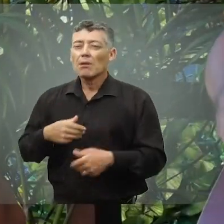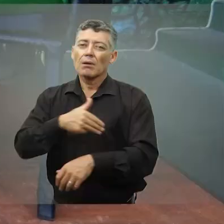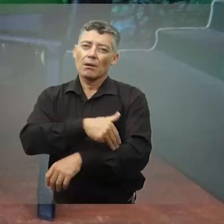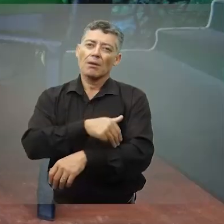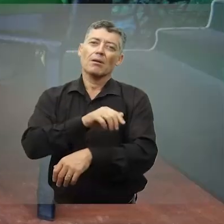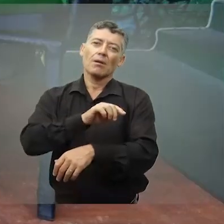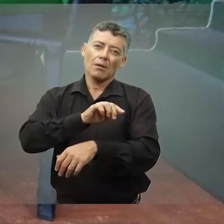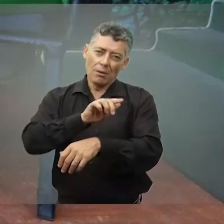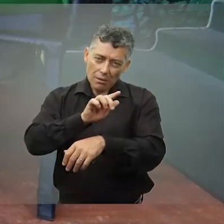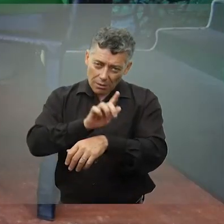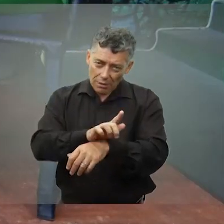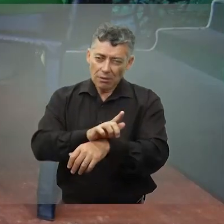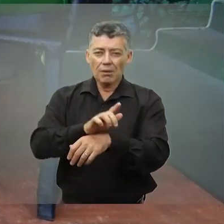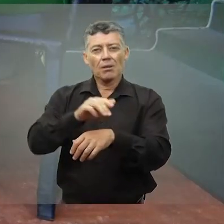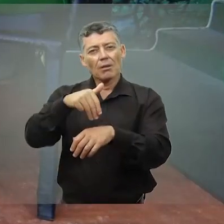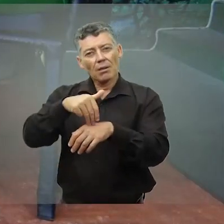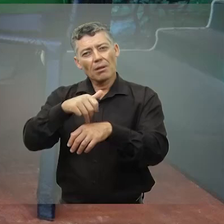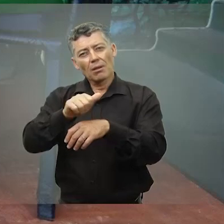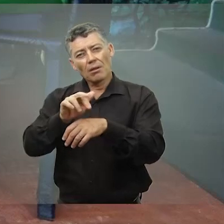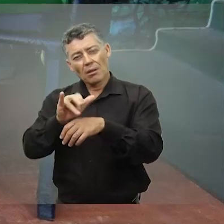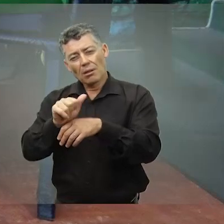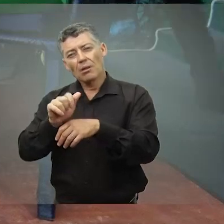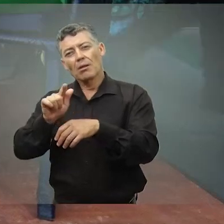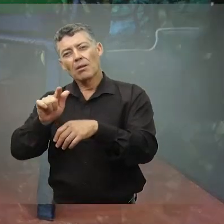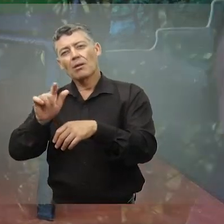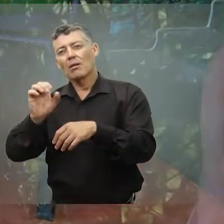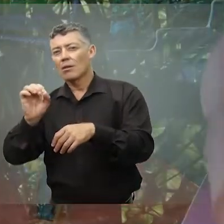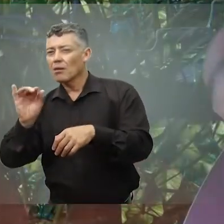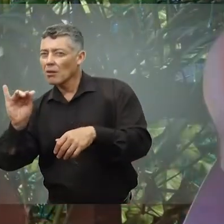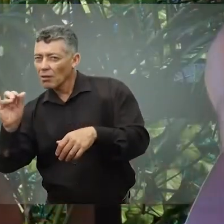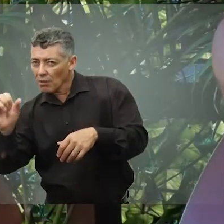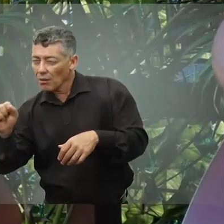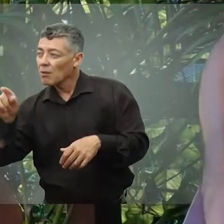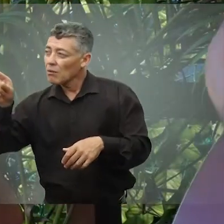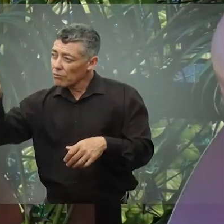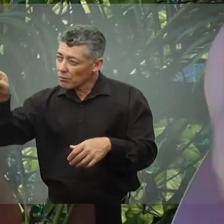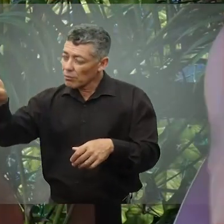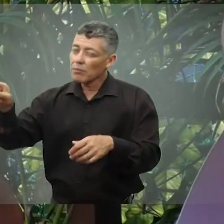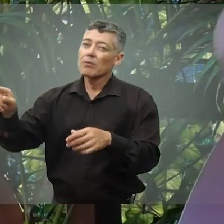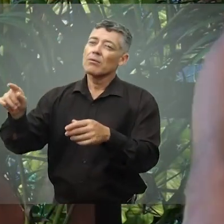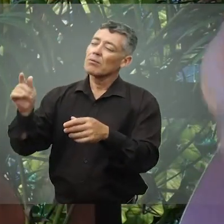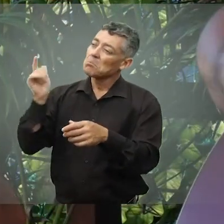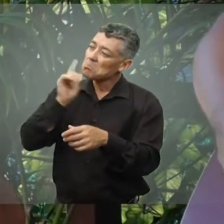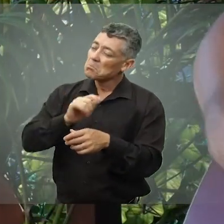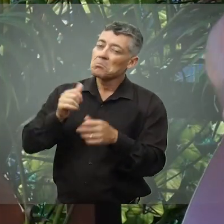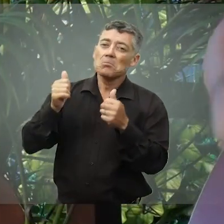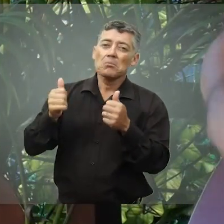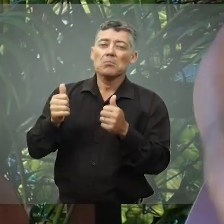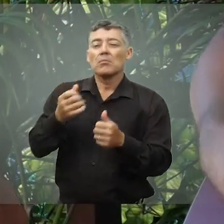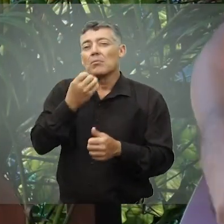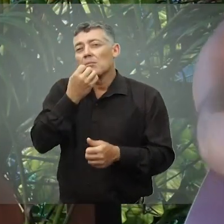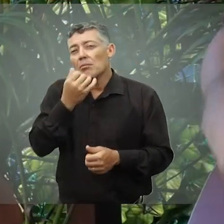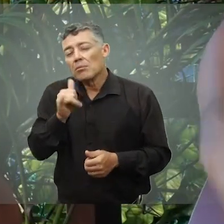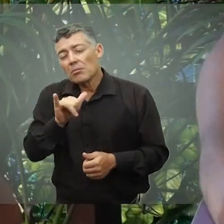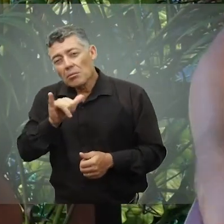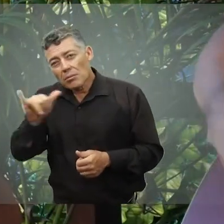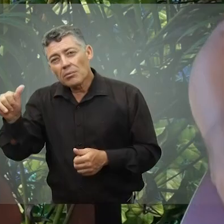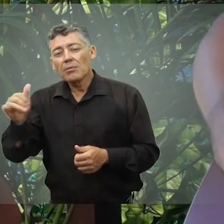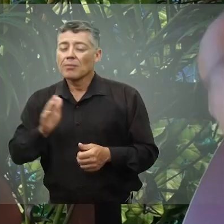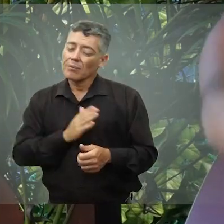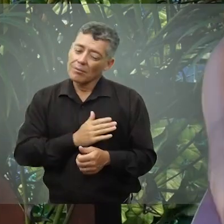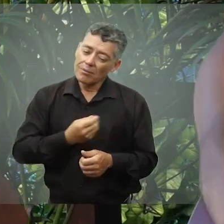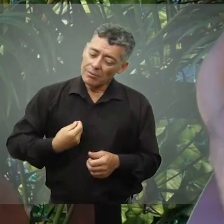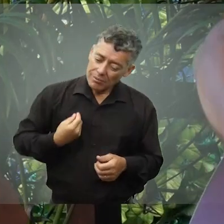Maria Joaquina de Amaral Pereira Góes. Você country boy para o meu viver. Oh